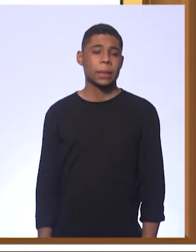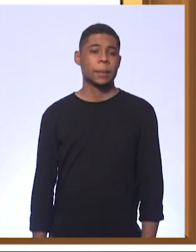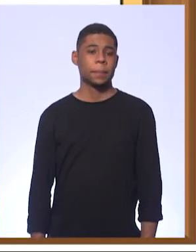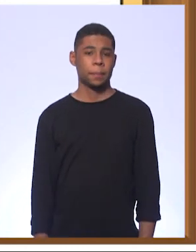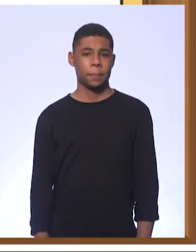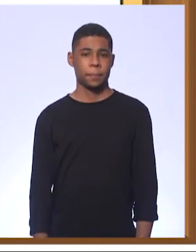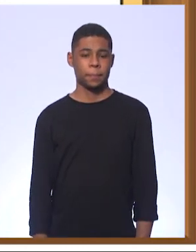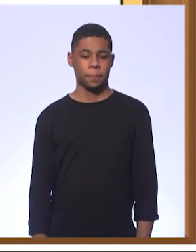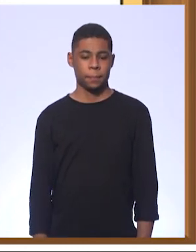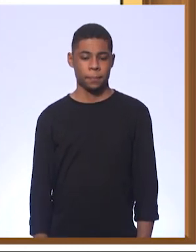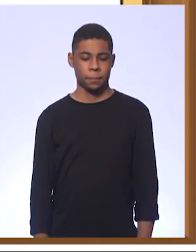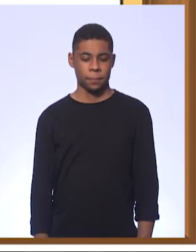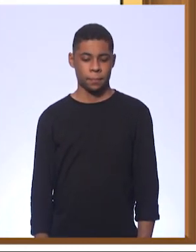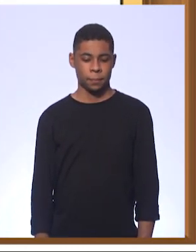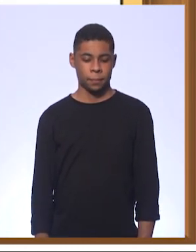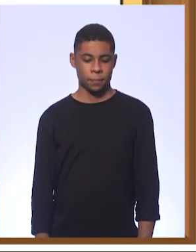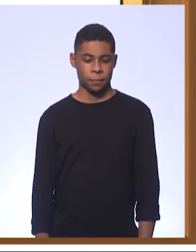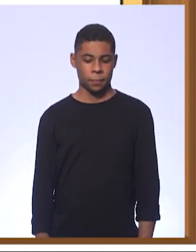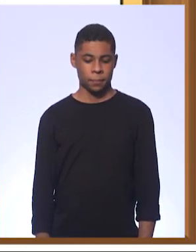o aprendizado